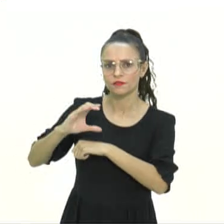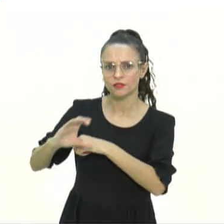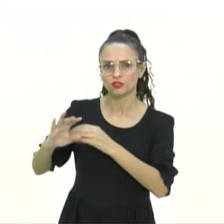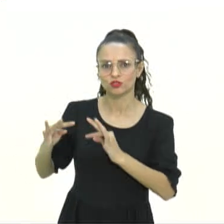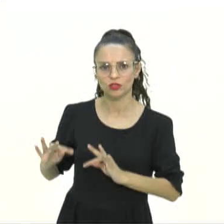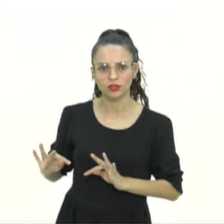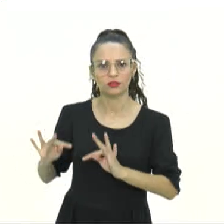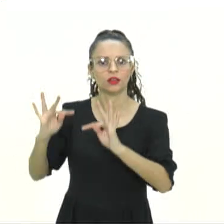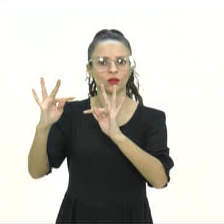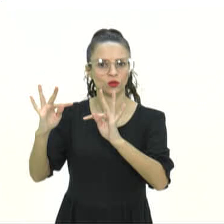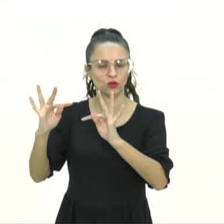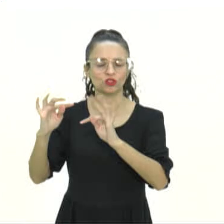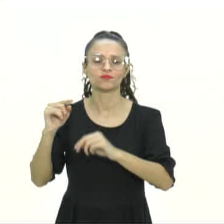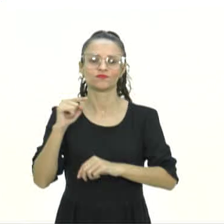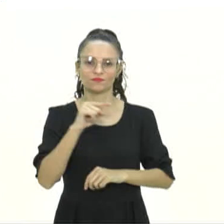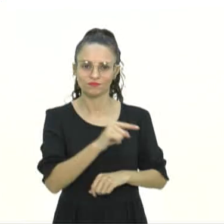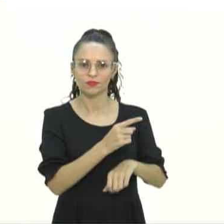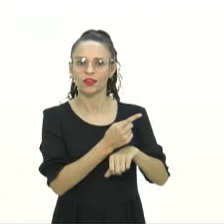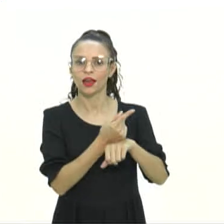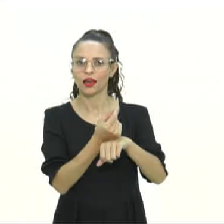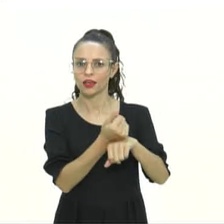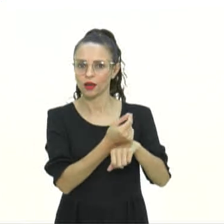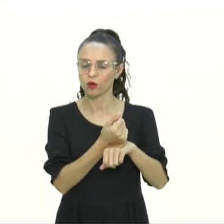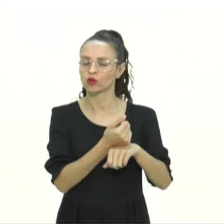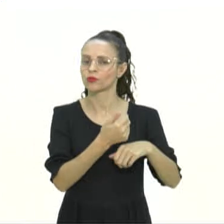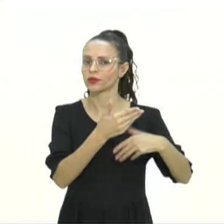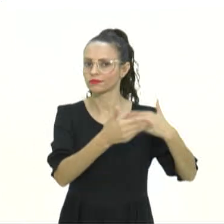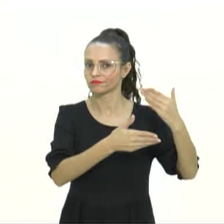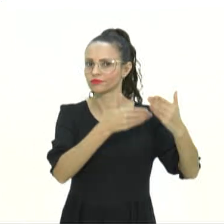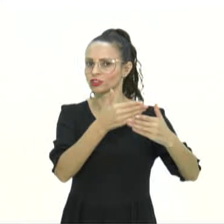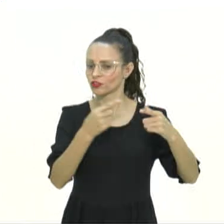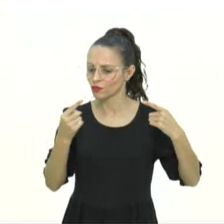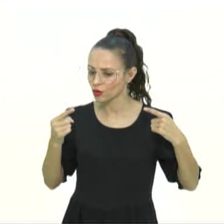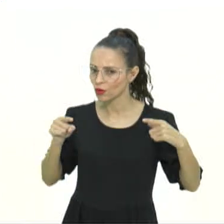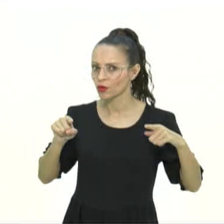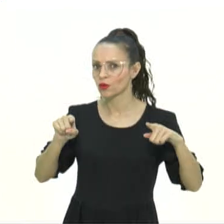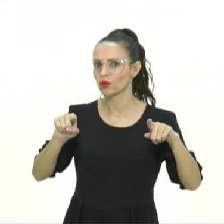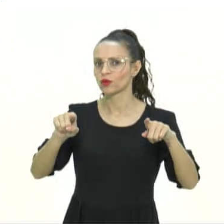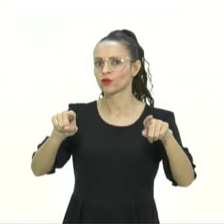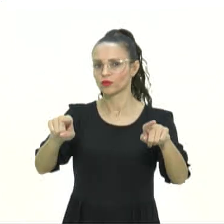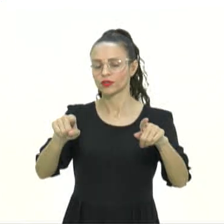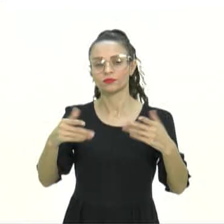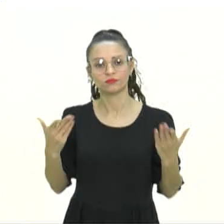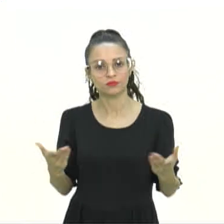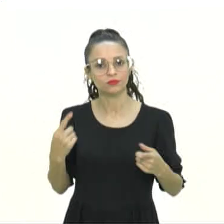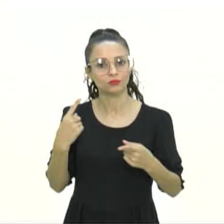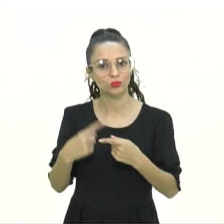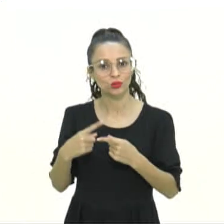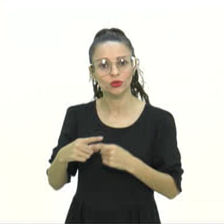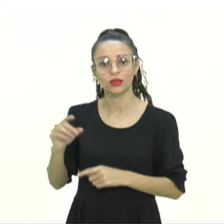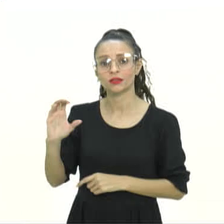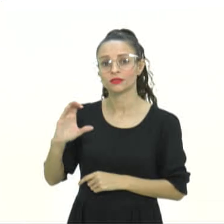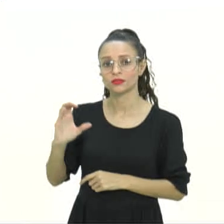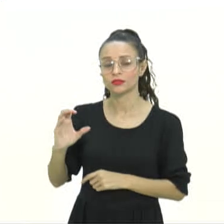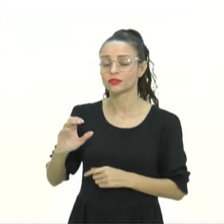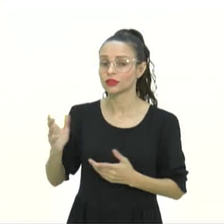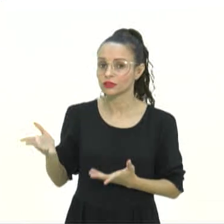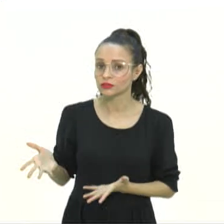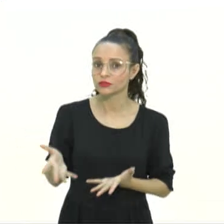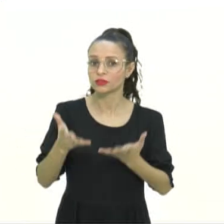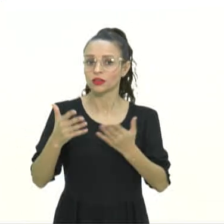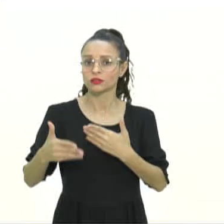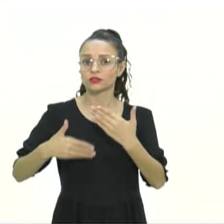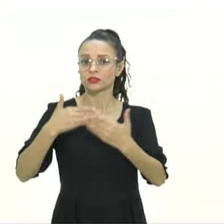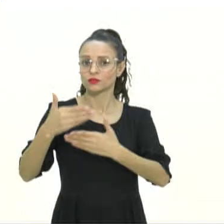tecnologia, mais a economia se desenvolve. Afinal, a ciência possibilita graus de desenvolvimento importantes